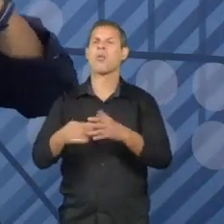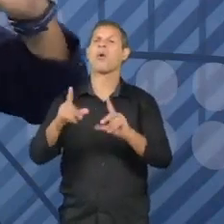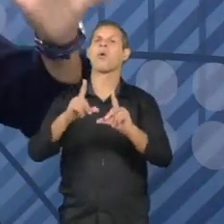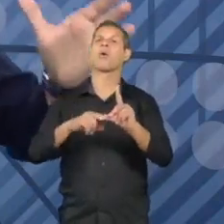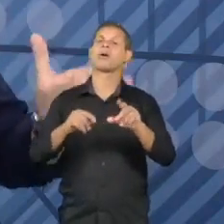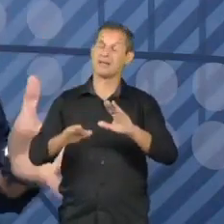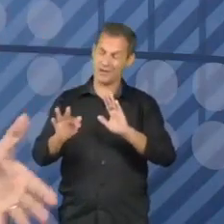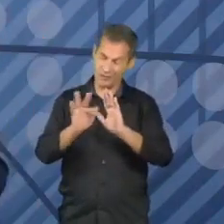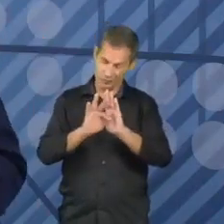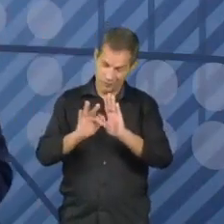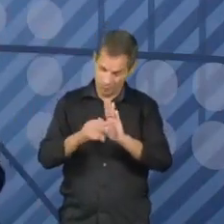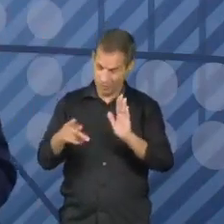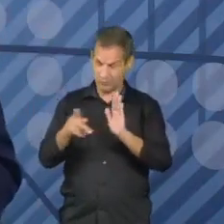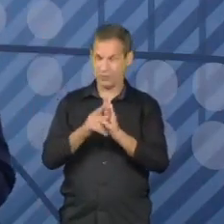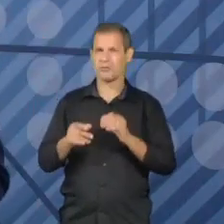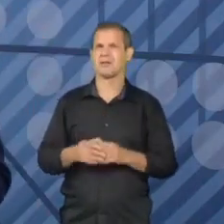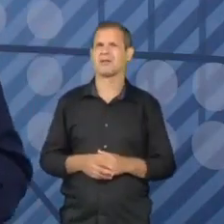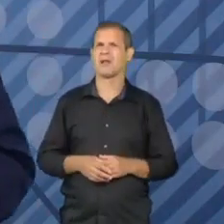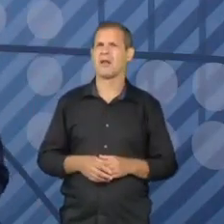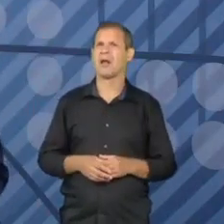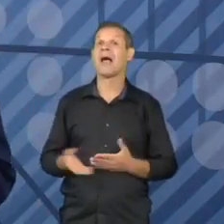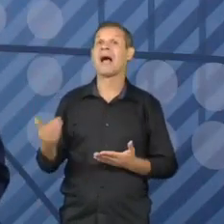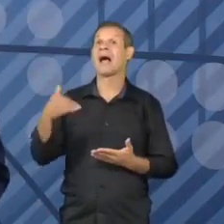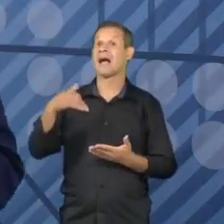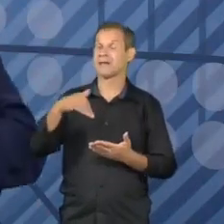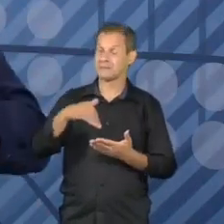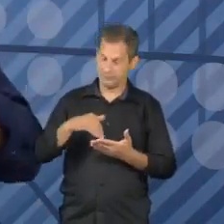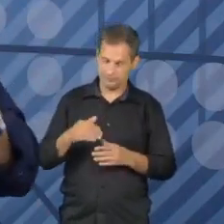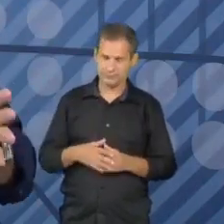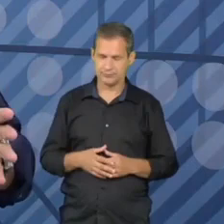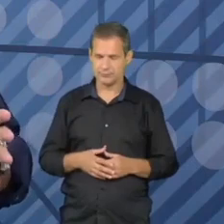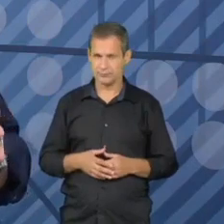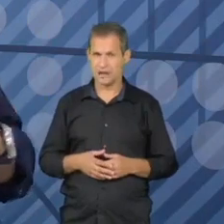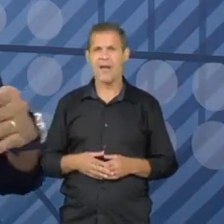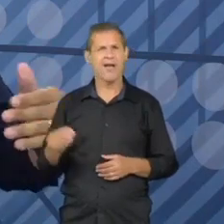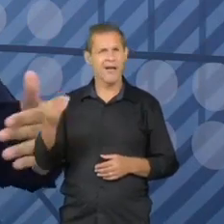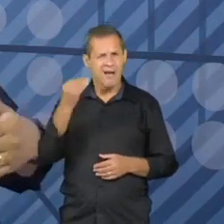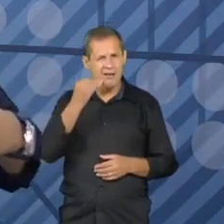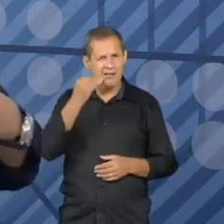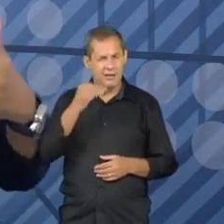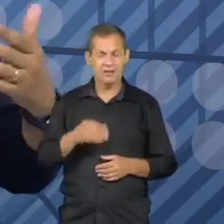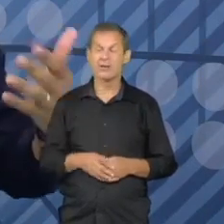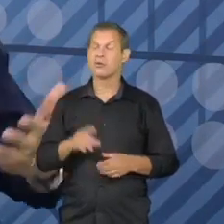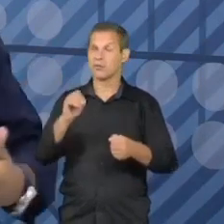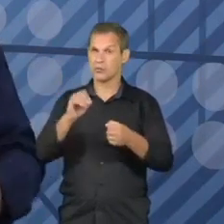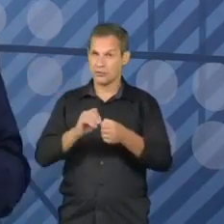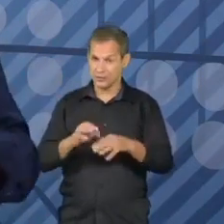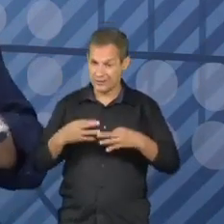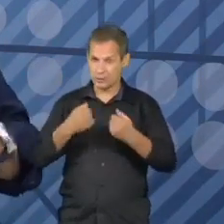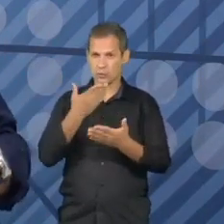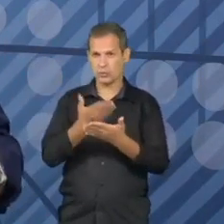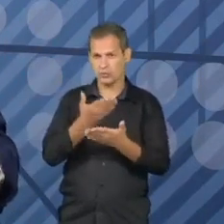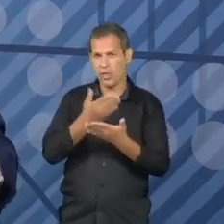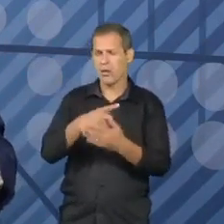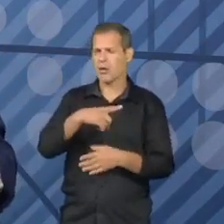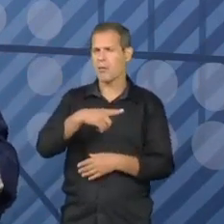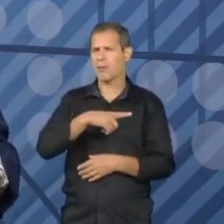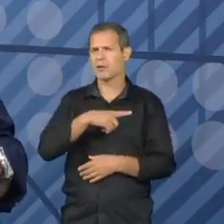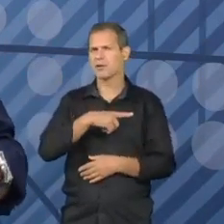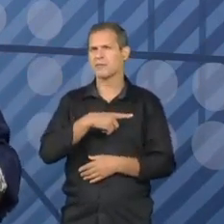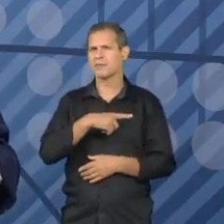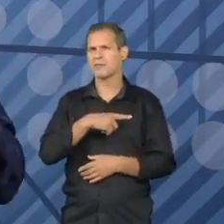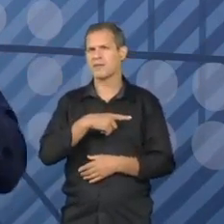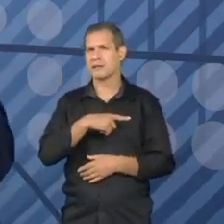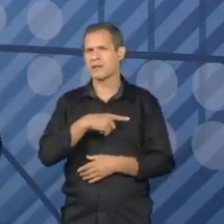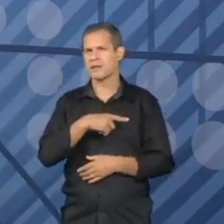a fórmula em si, né, até deixando bem claro aqui que foi feito todo um estudo para chegar